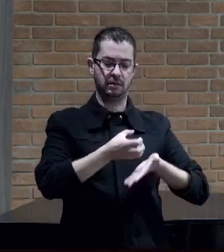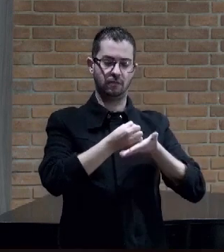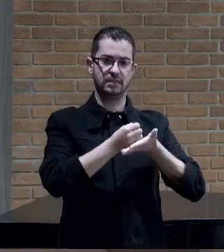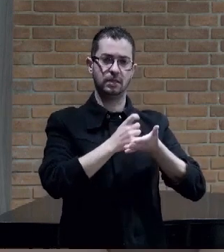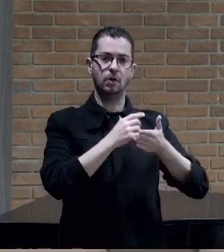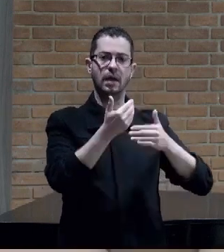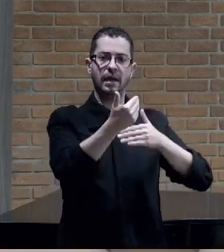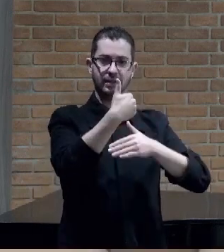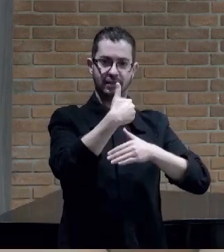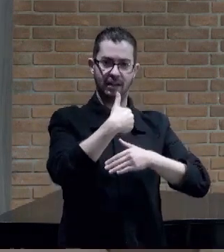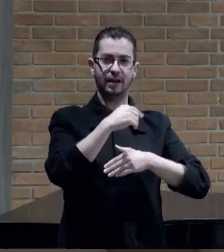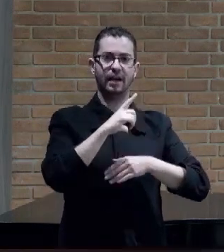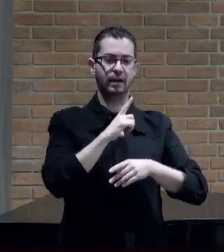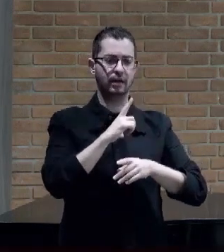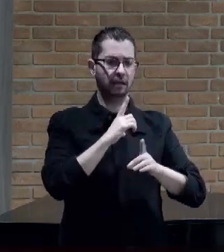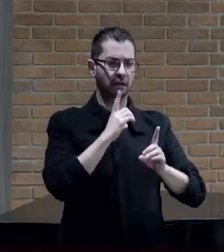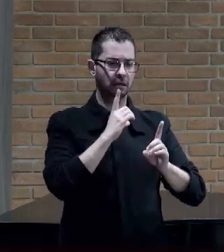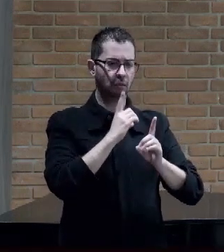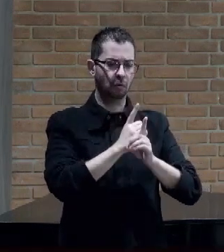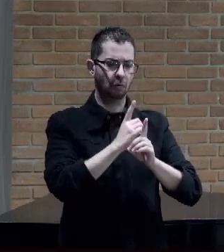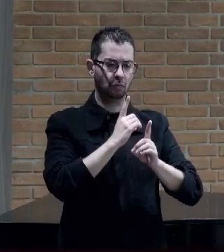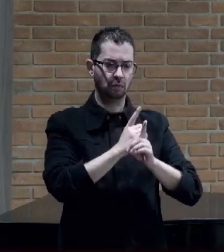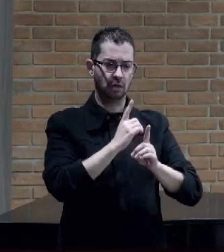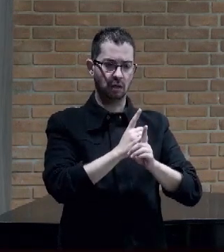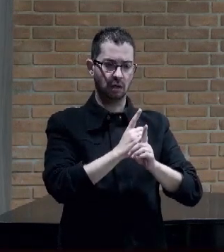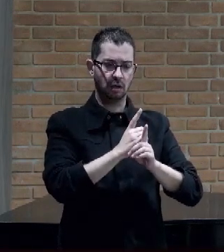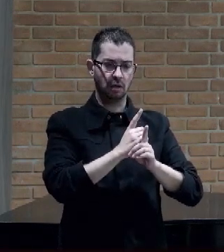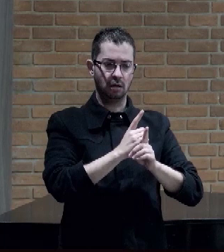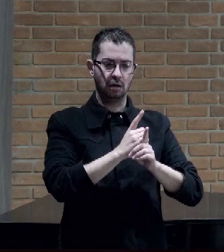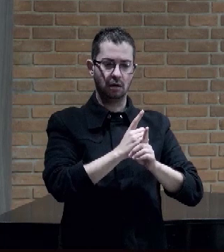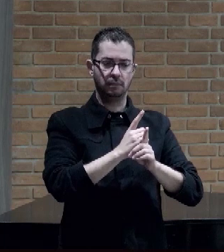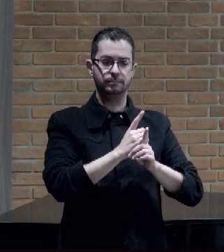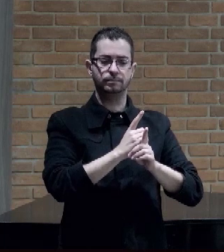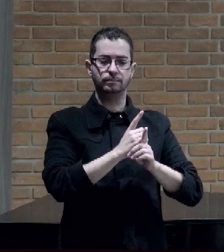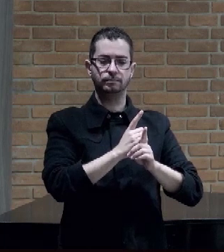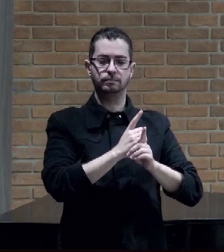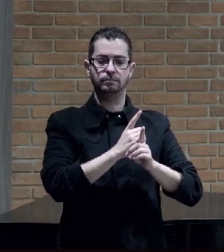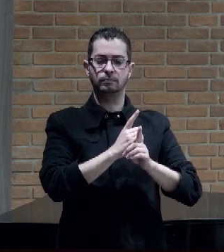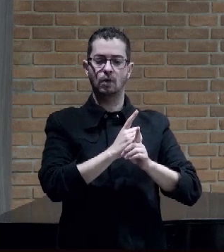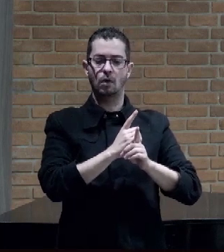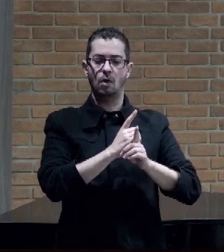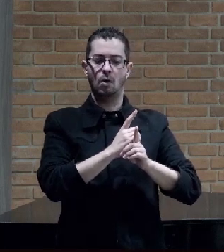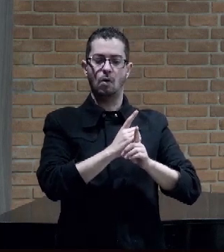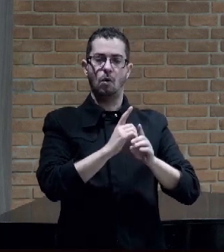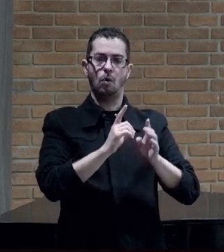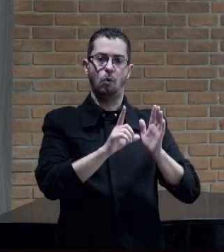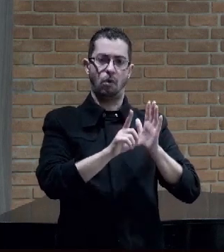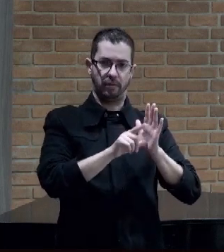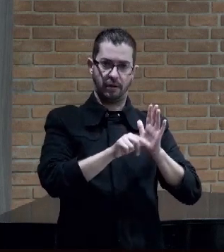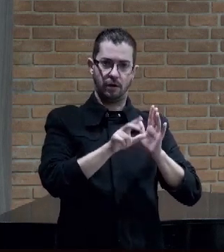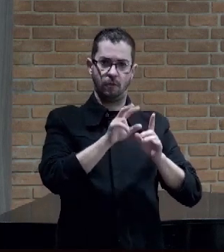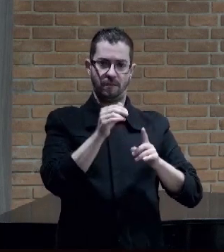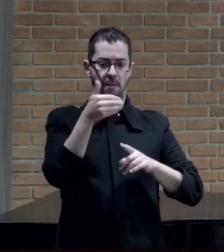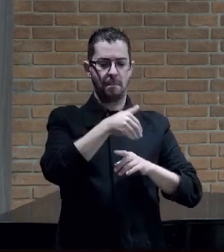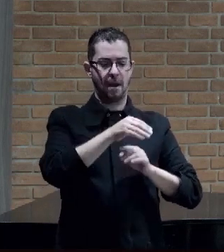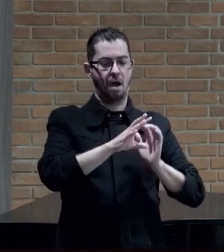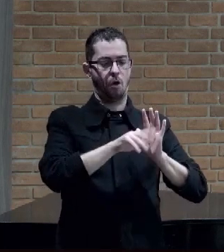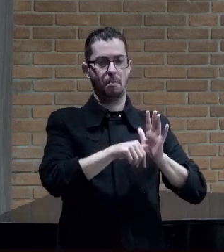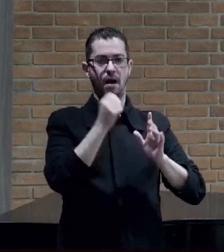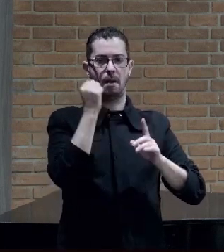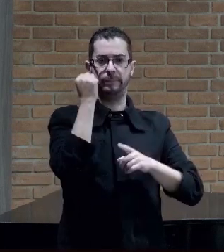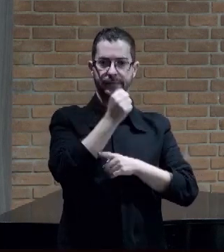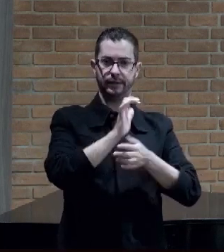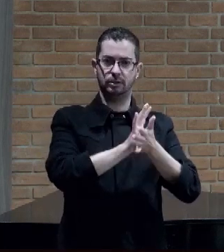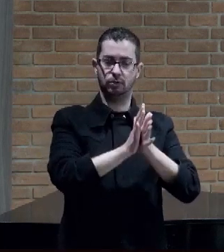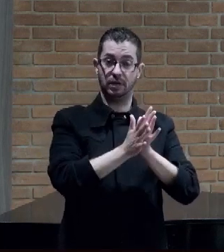pasto. O ladrão vem para roubar, matar e destruir. Eu vim para lhes dar